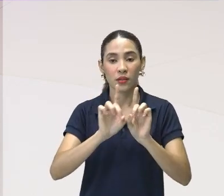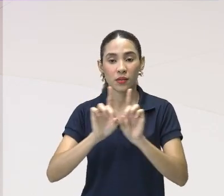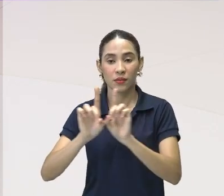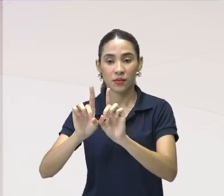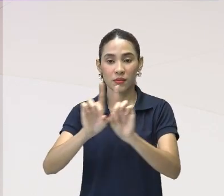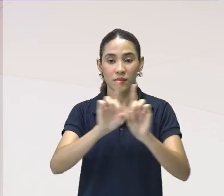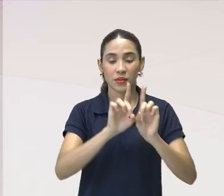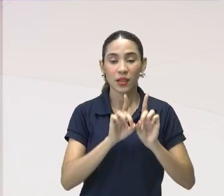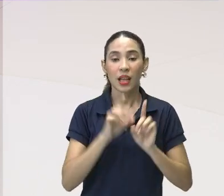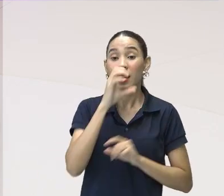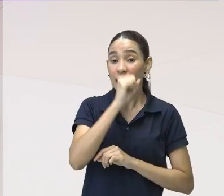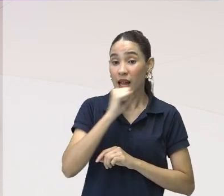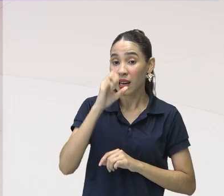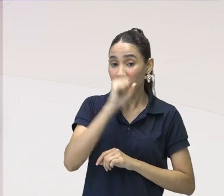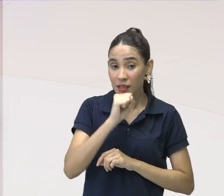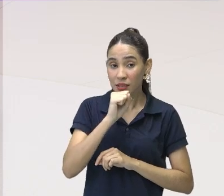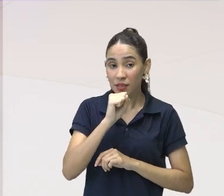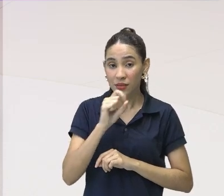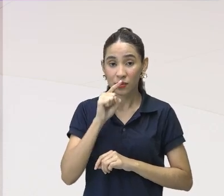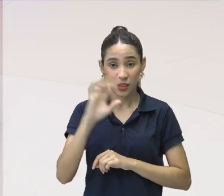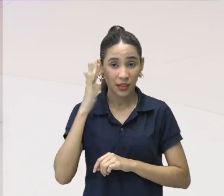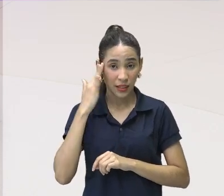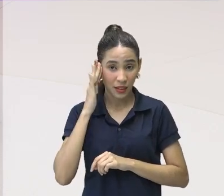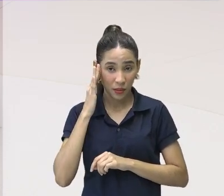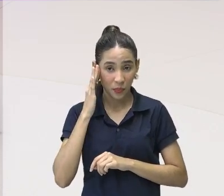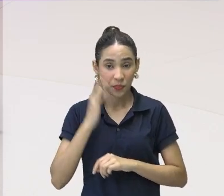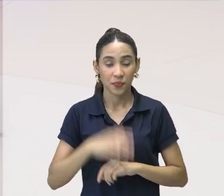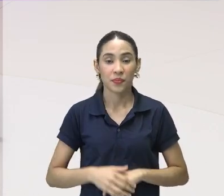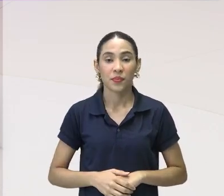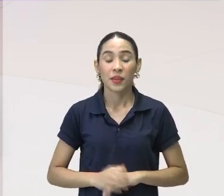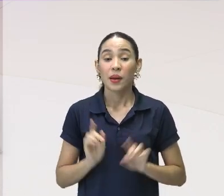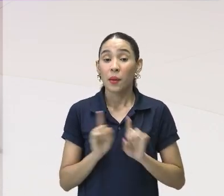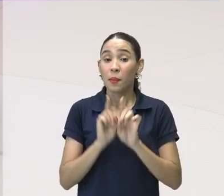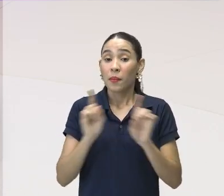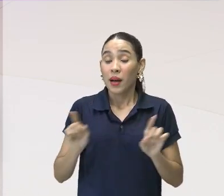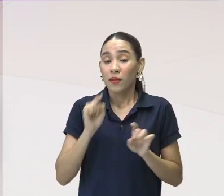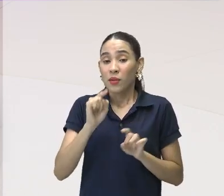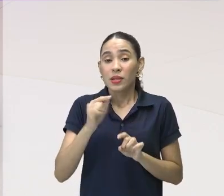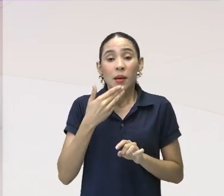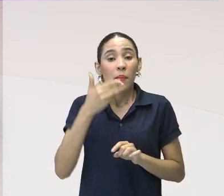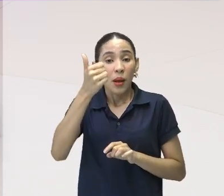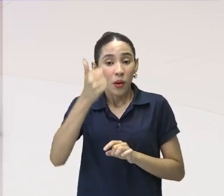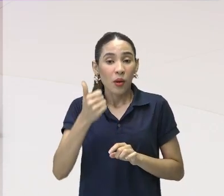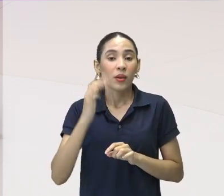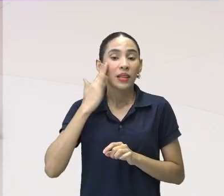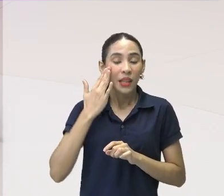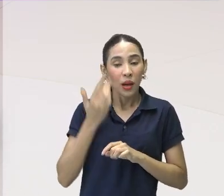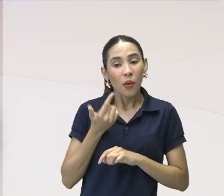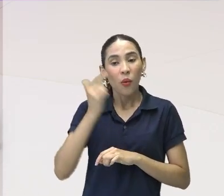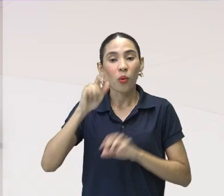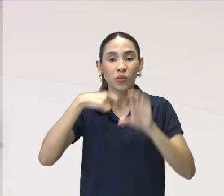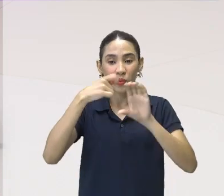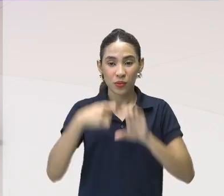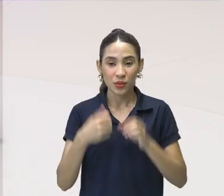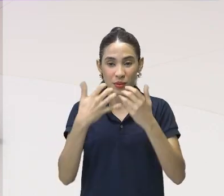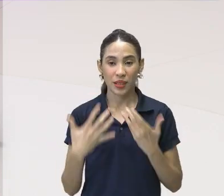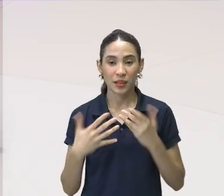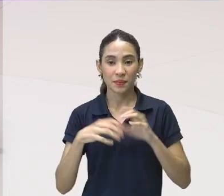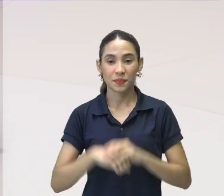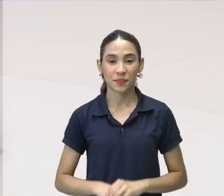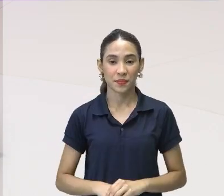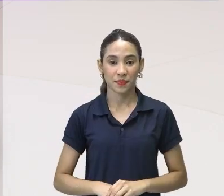criança com o cabelo laranja. Ok? Entendido? Mas, para você entender mais ainda, vamos a mais um vídeo explicativo. Vamos